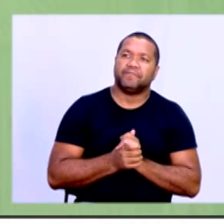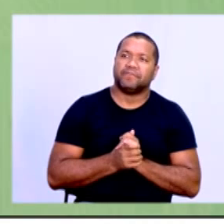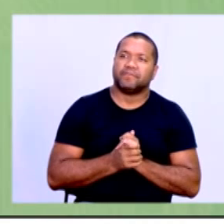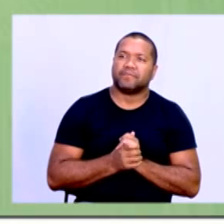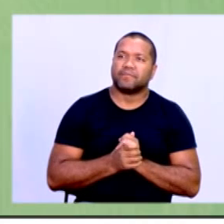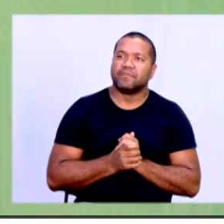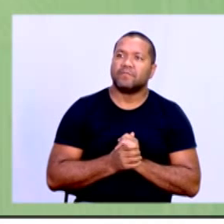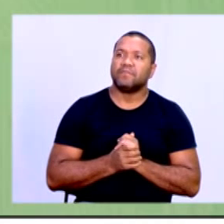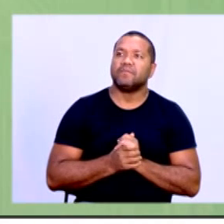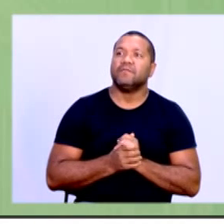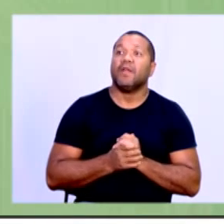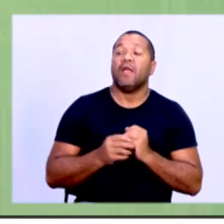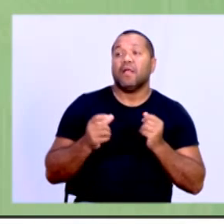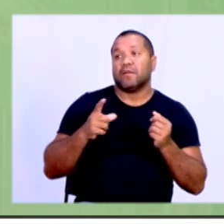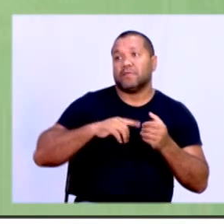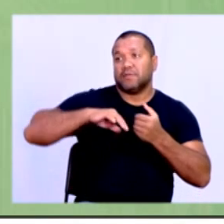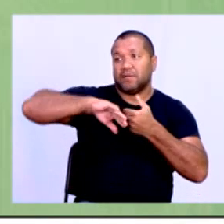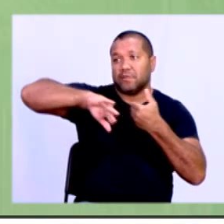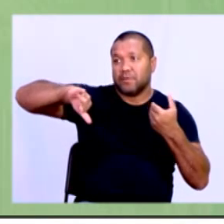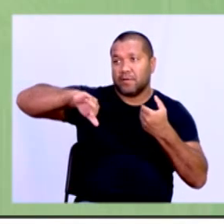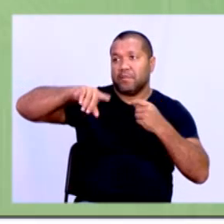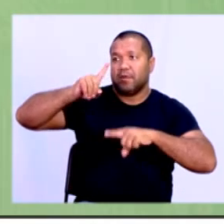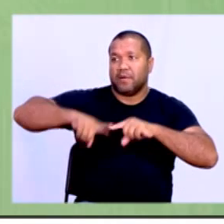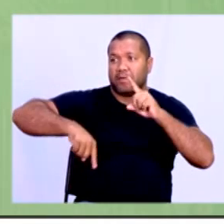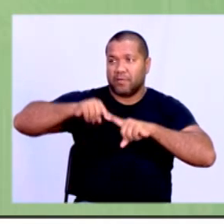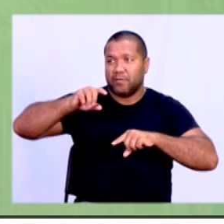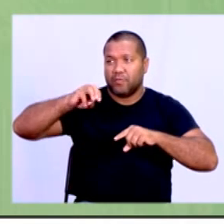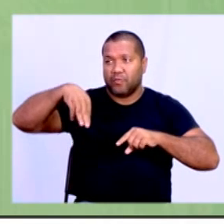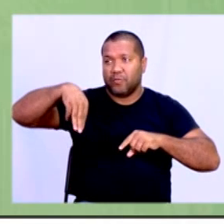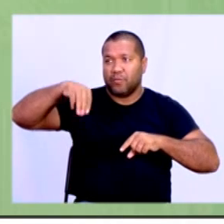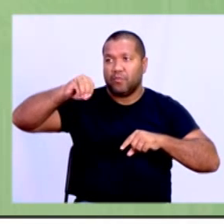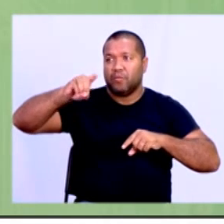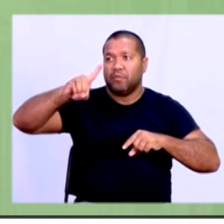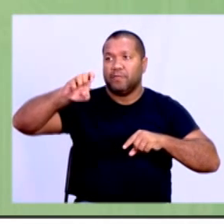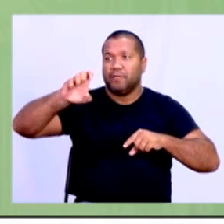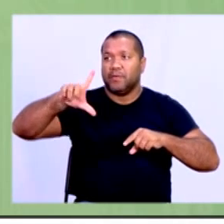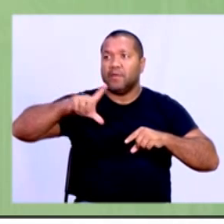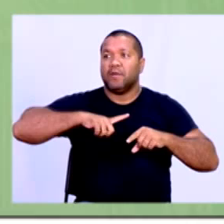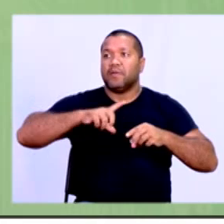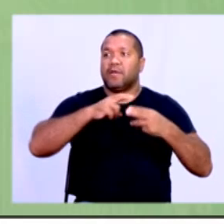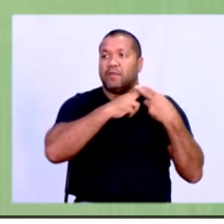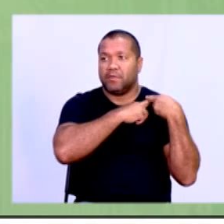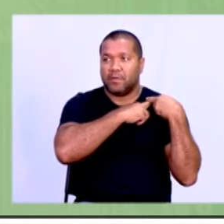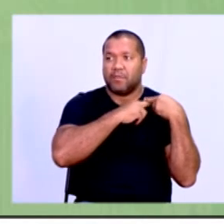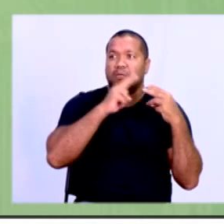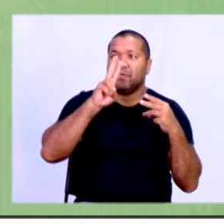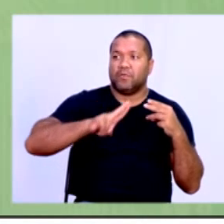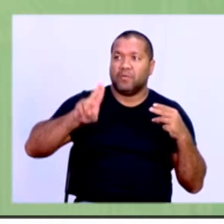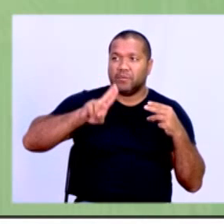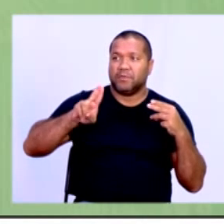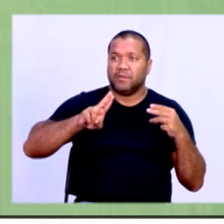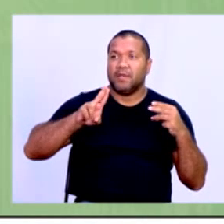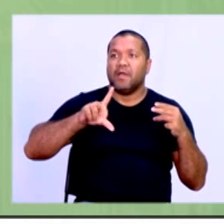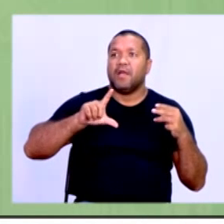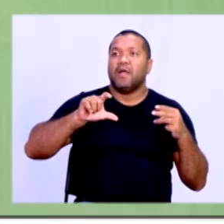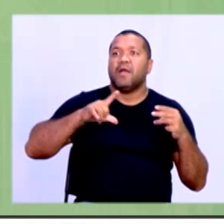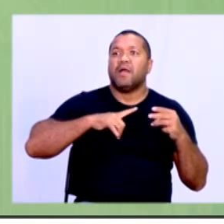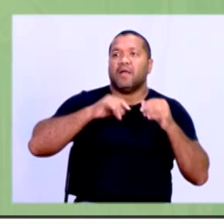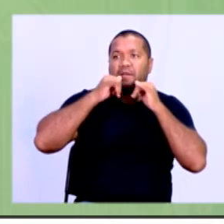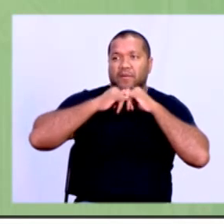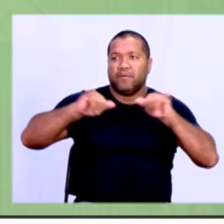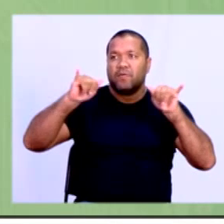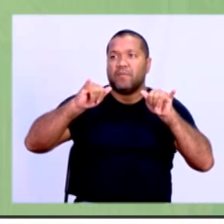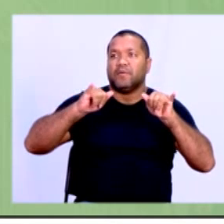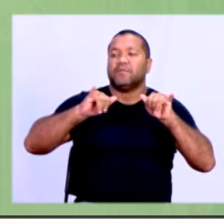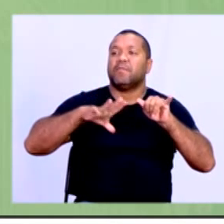Então, sendo separados do objeto modelo, é responsável por usar as informações disponibilizadas para produzir